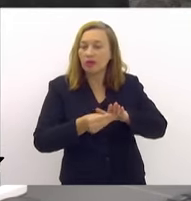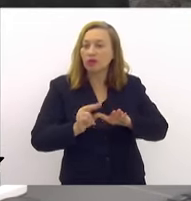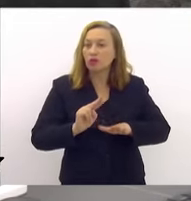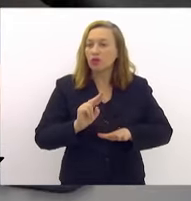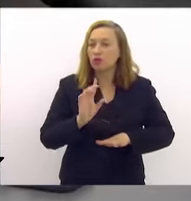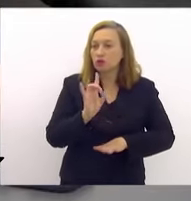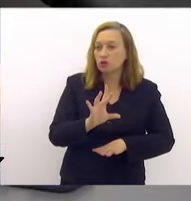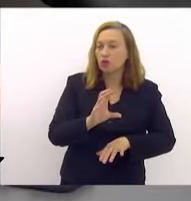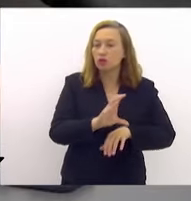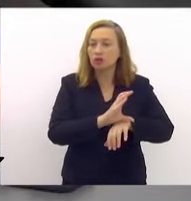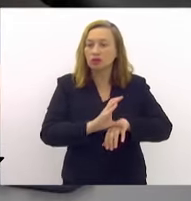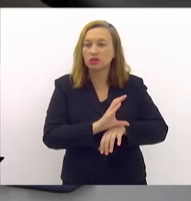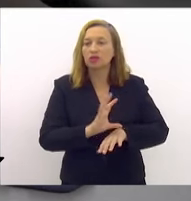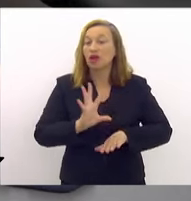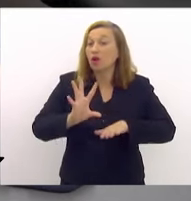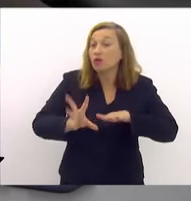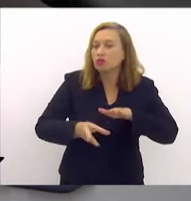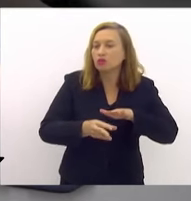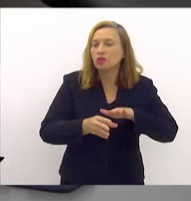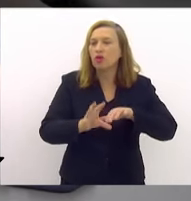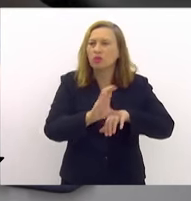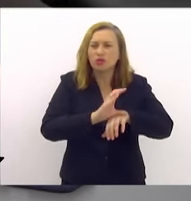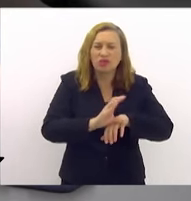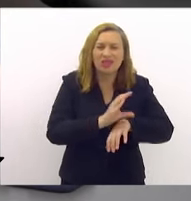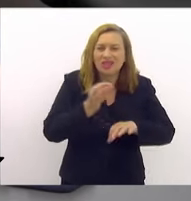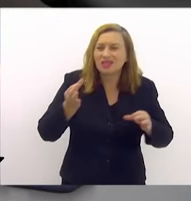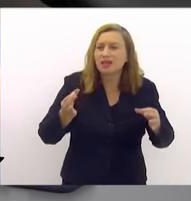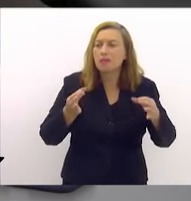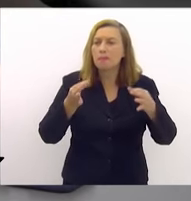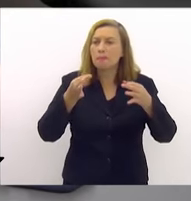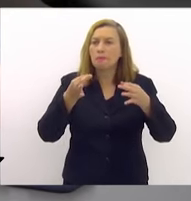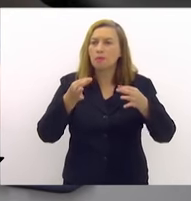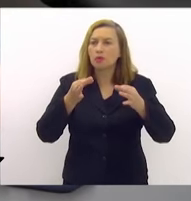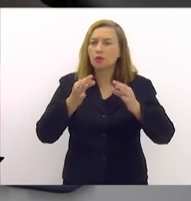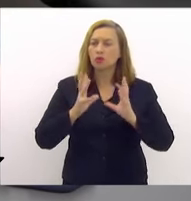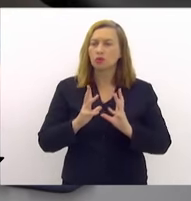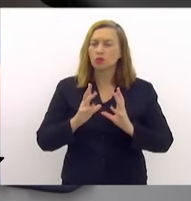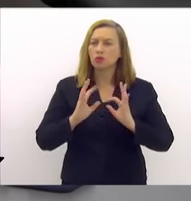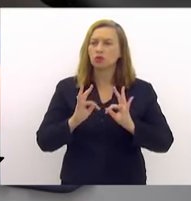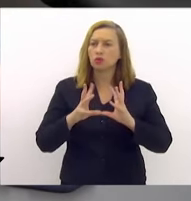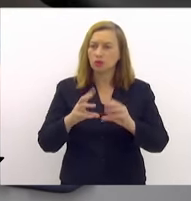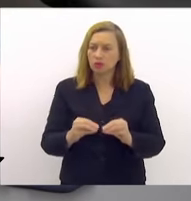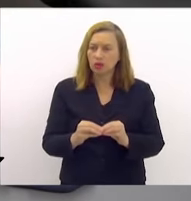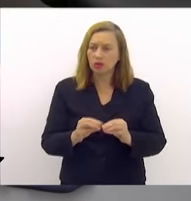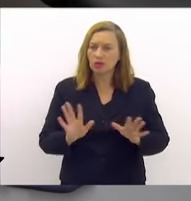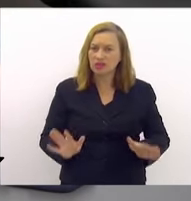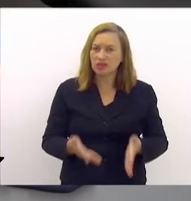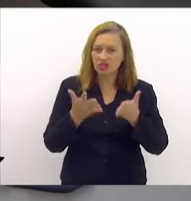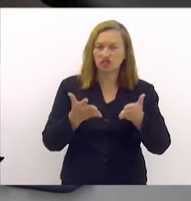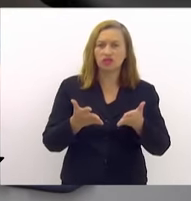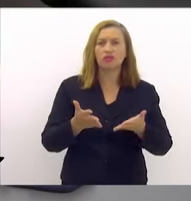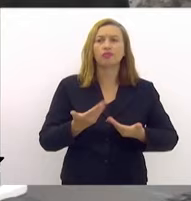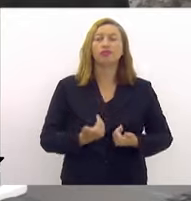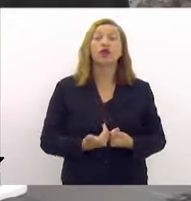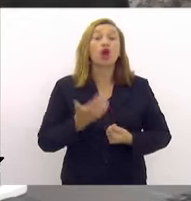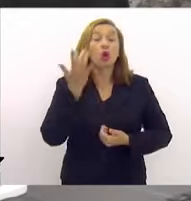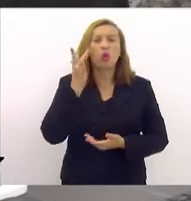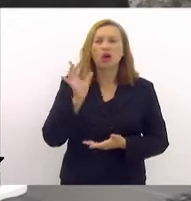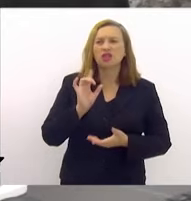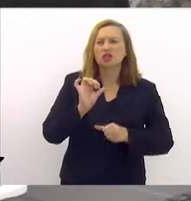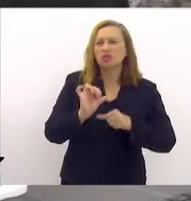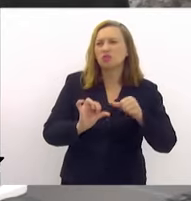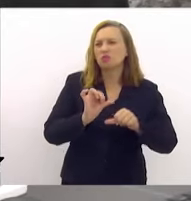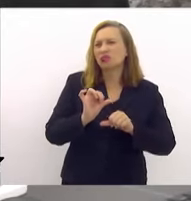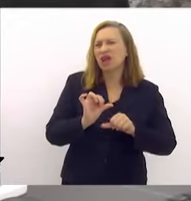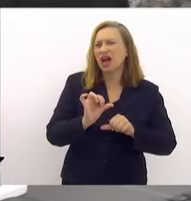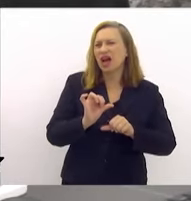A constitucionalidade pura. Pura. Né? Porque continua a instituir o programa de incentivo. Na verdade, eu acho que teria que mudar o item